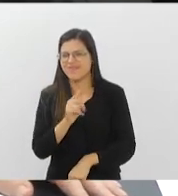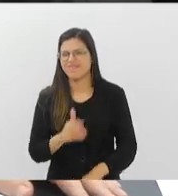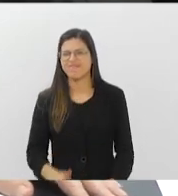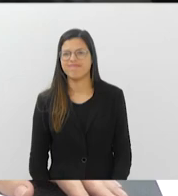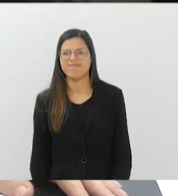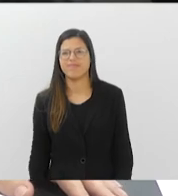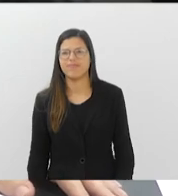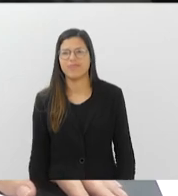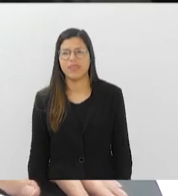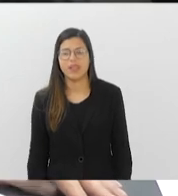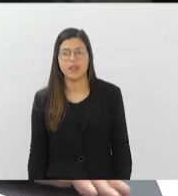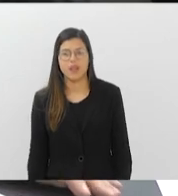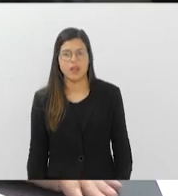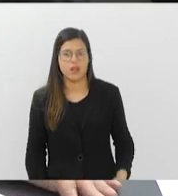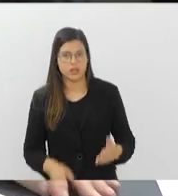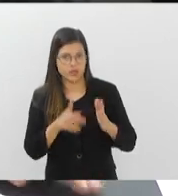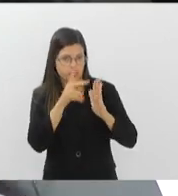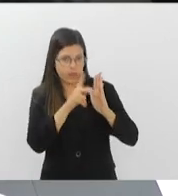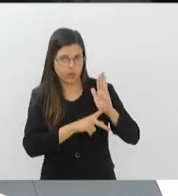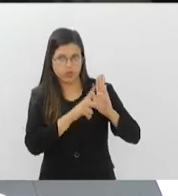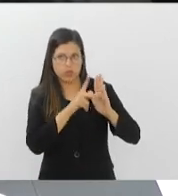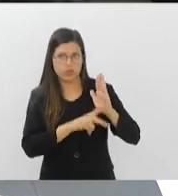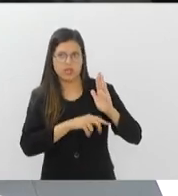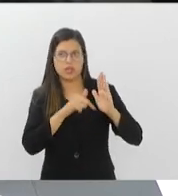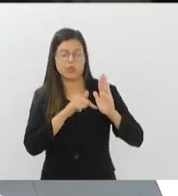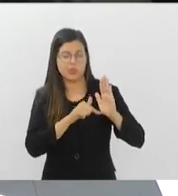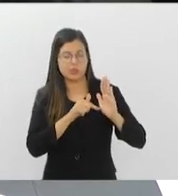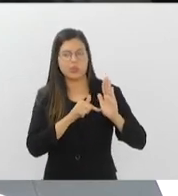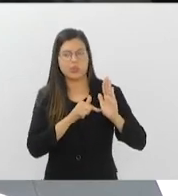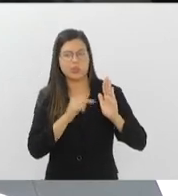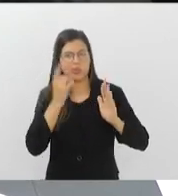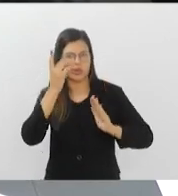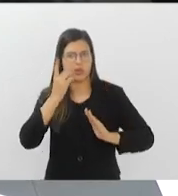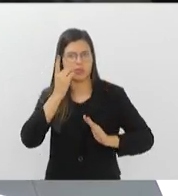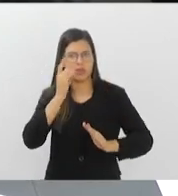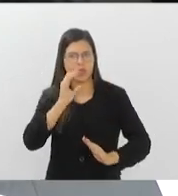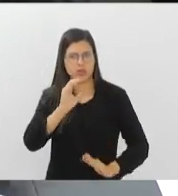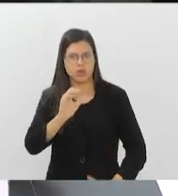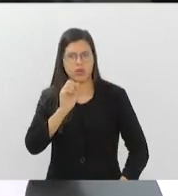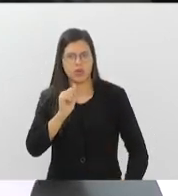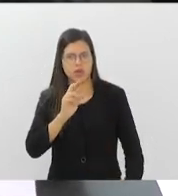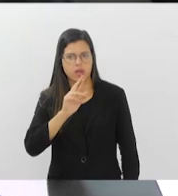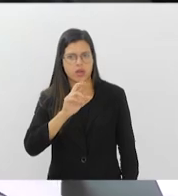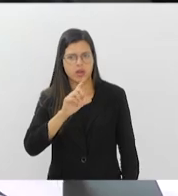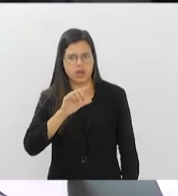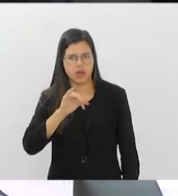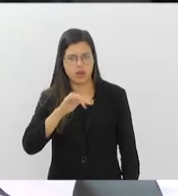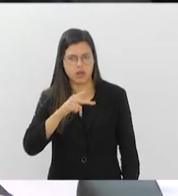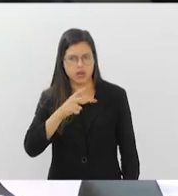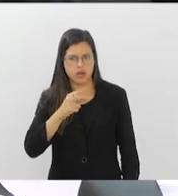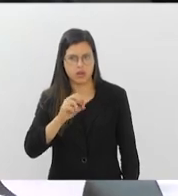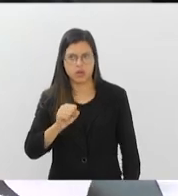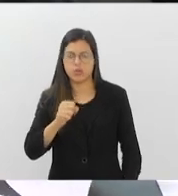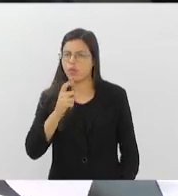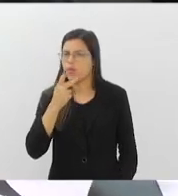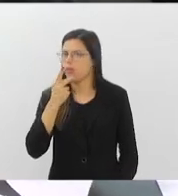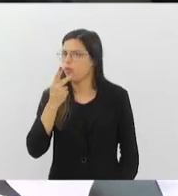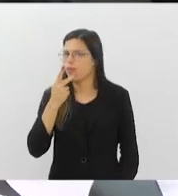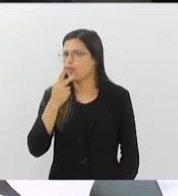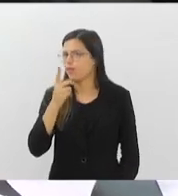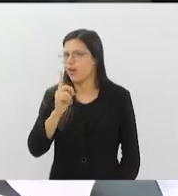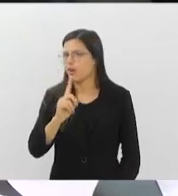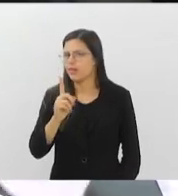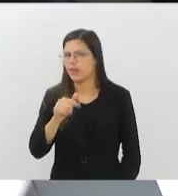o projeto, deputado Carlinho, do BNH, ele não fala que é para o Estado do Rio de Janeiro. Ele, lá